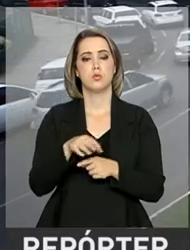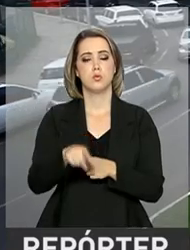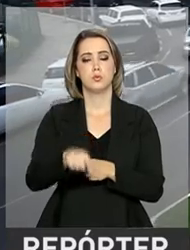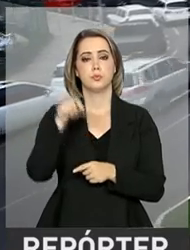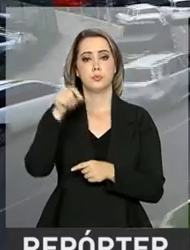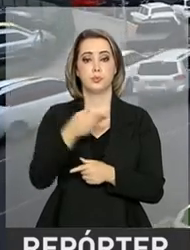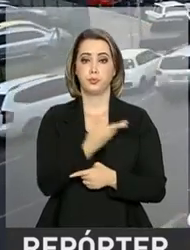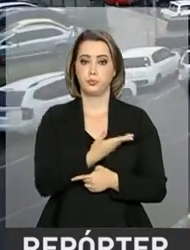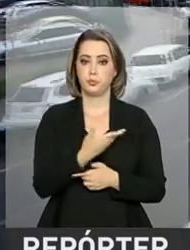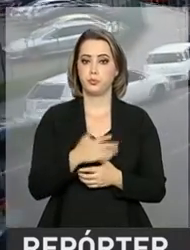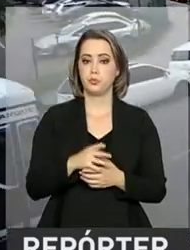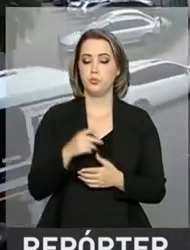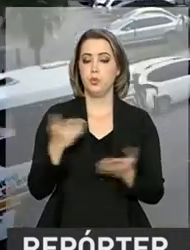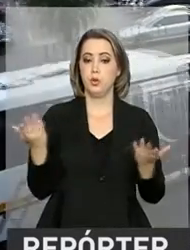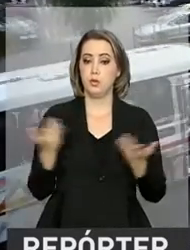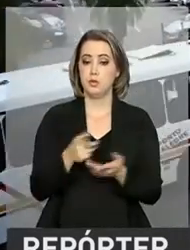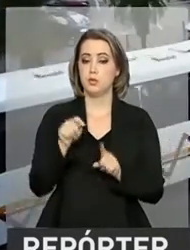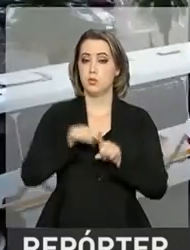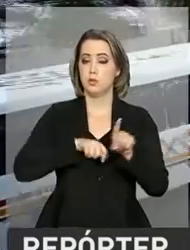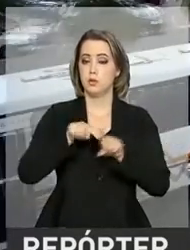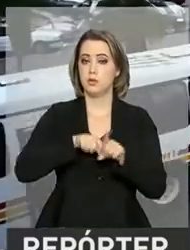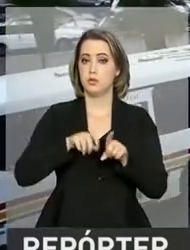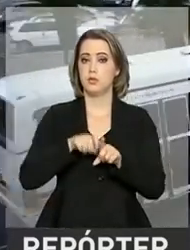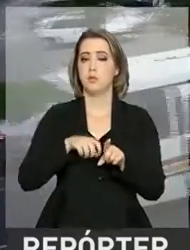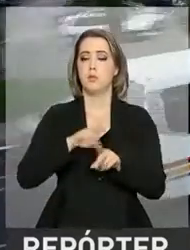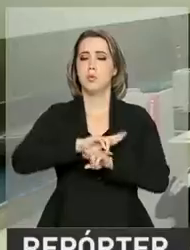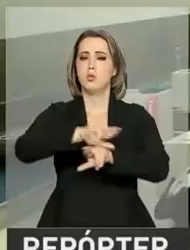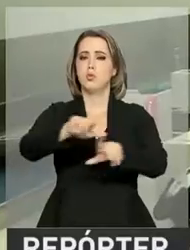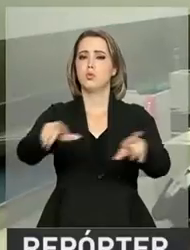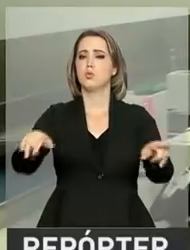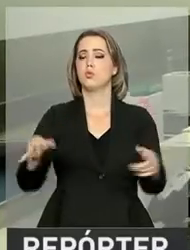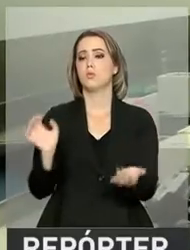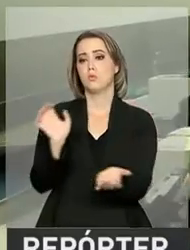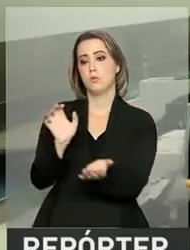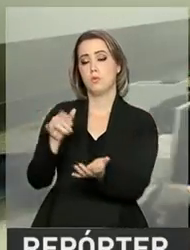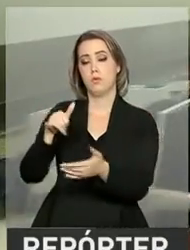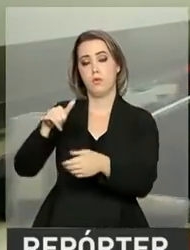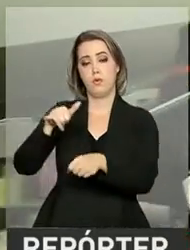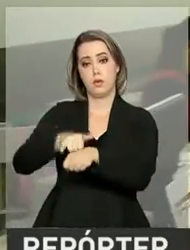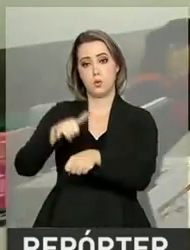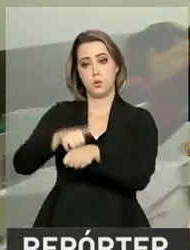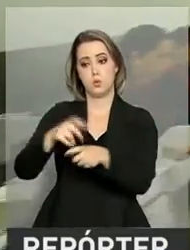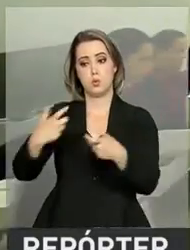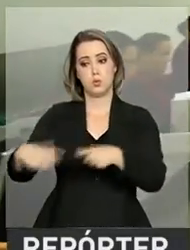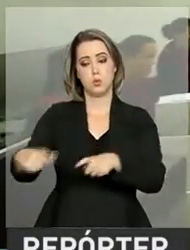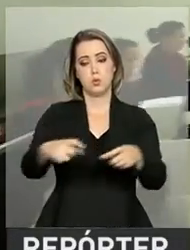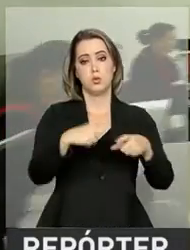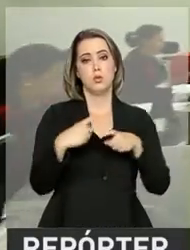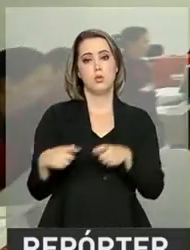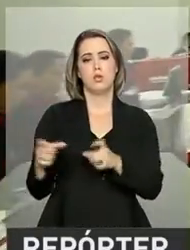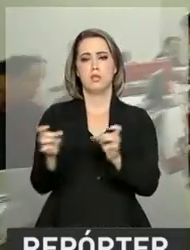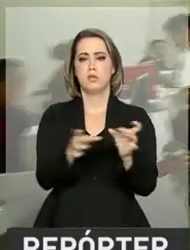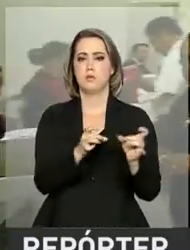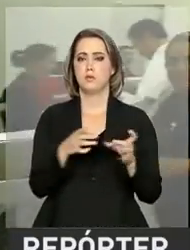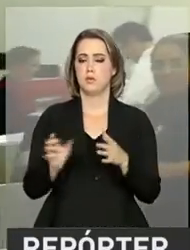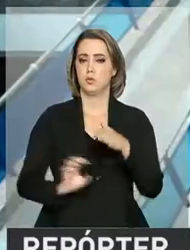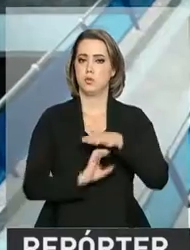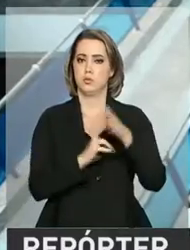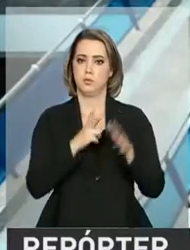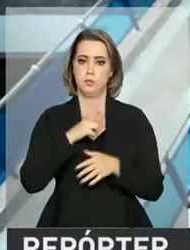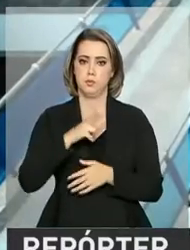este mês dos aeroportos beleza salvador florianópolis e porto alegre foram concedidos à iniciativa privada